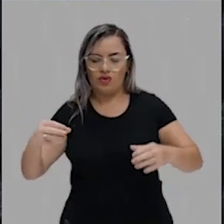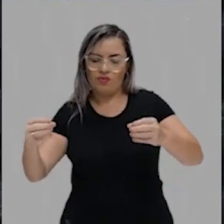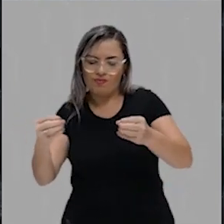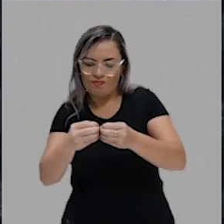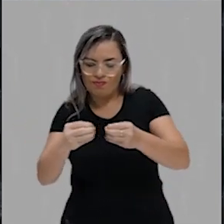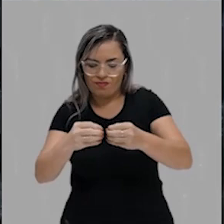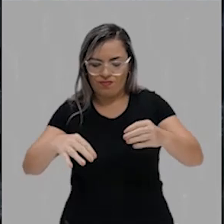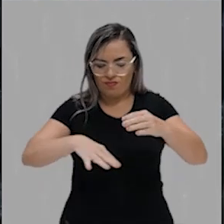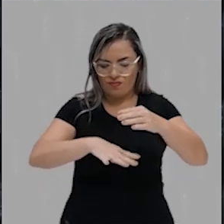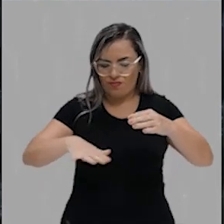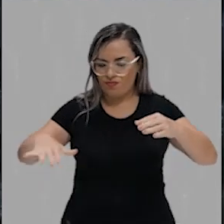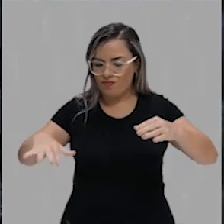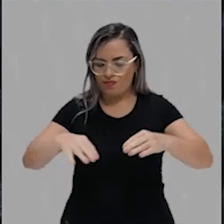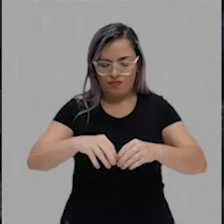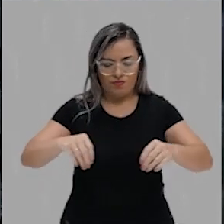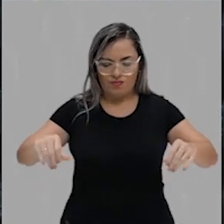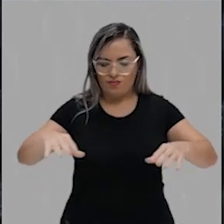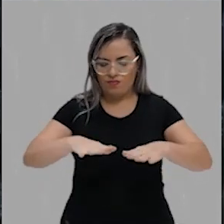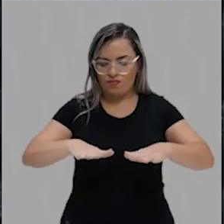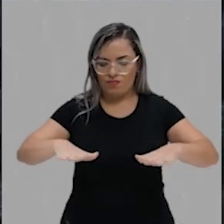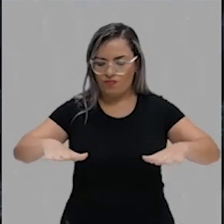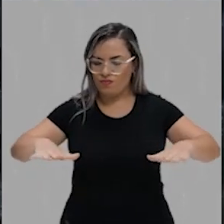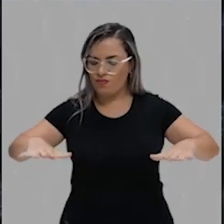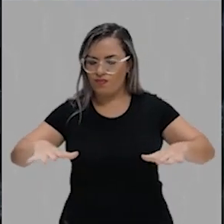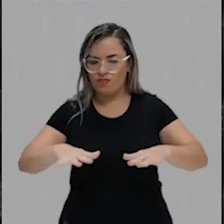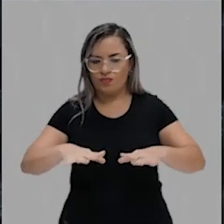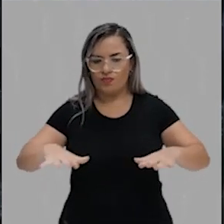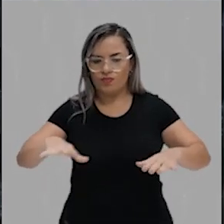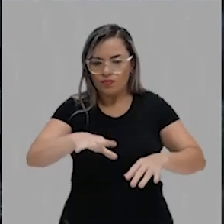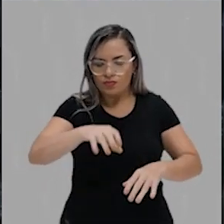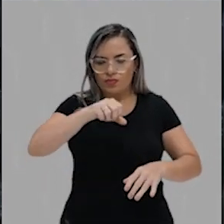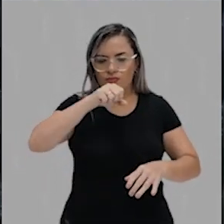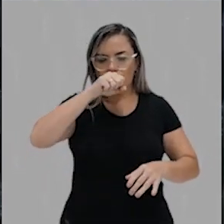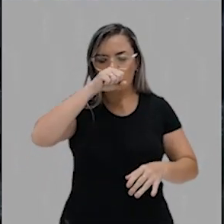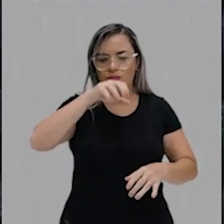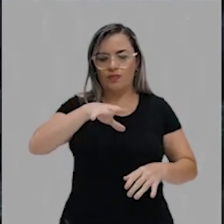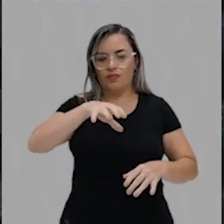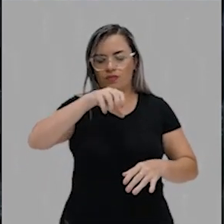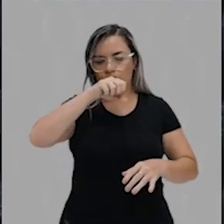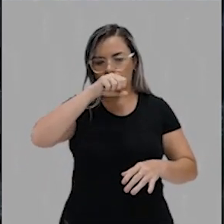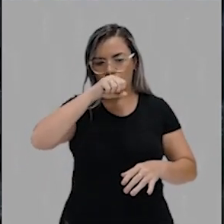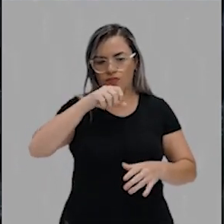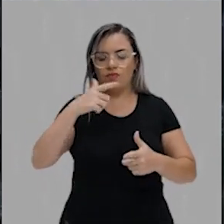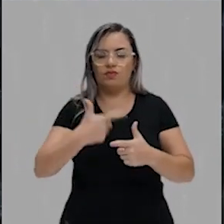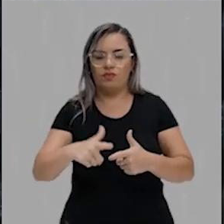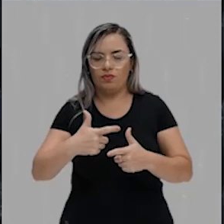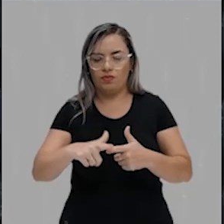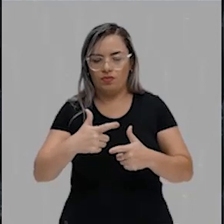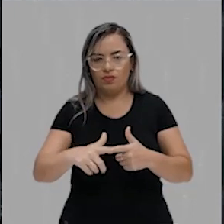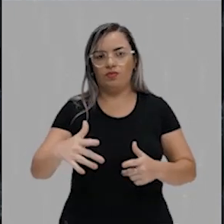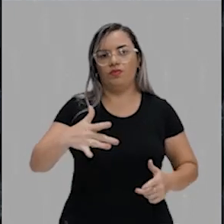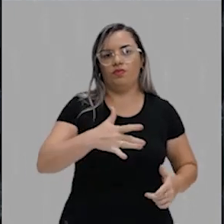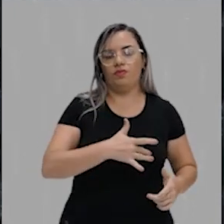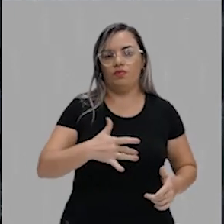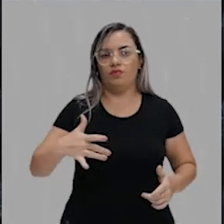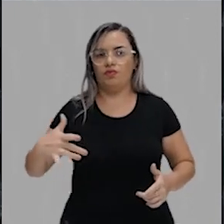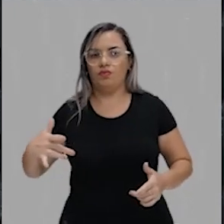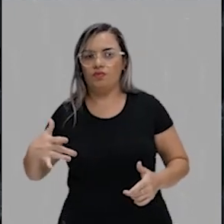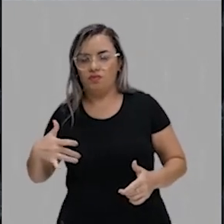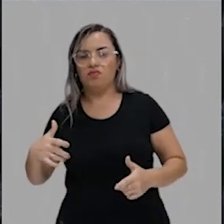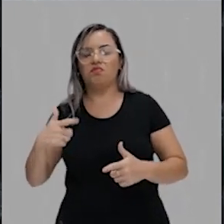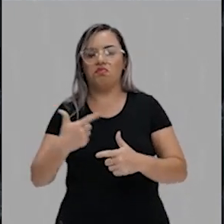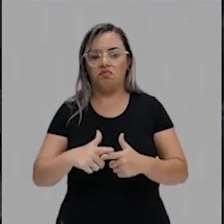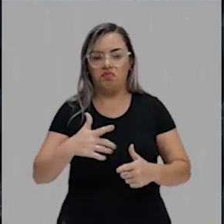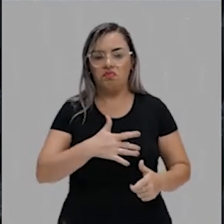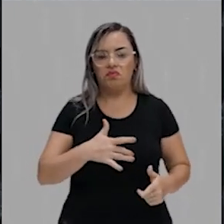e ele, se for inalado, ele vai trazer problemas para a saúde, porque ele é altamente venenoso para a